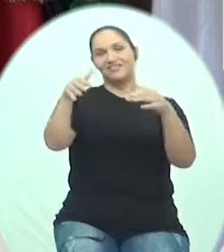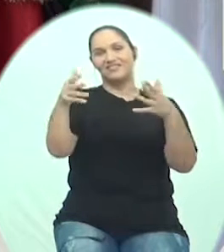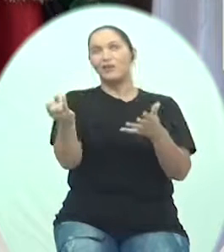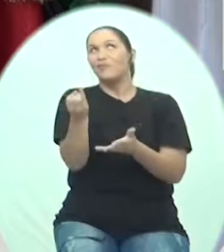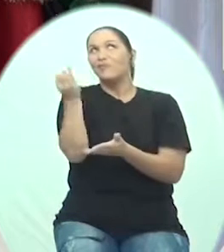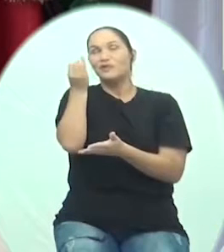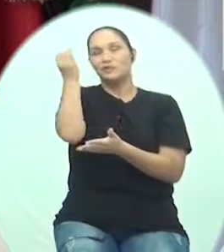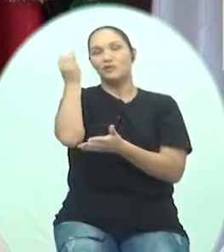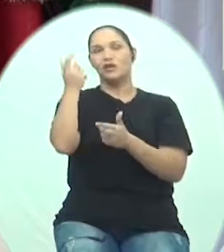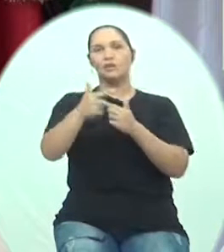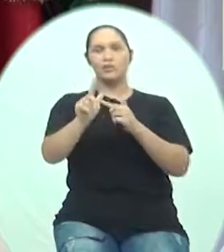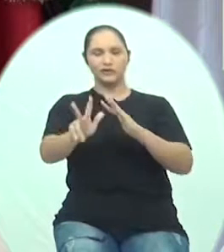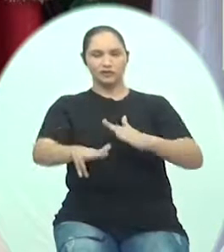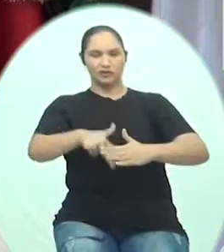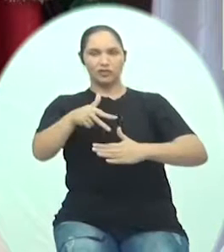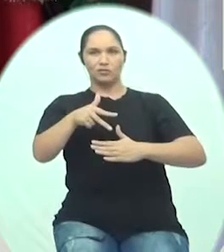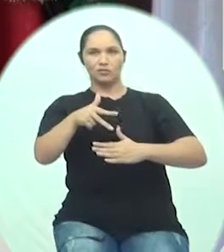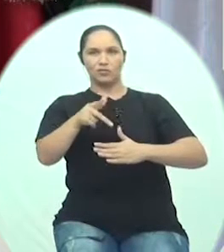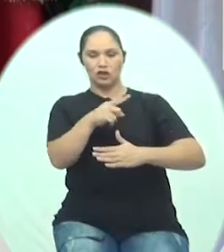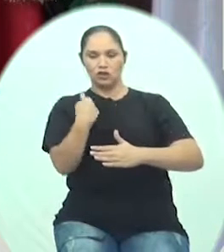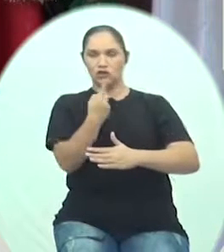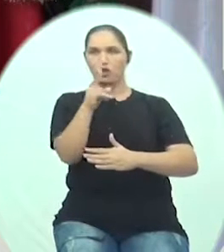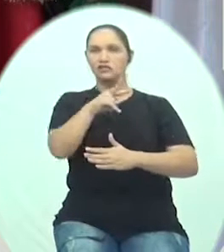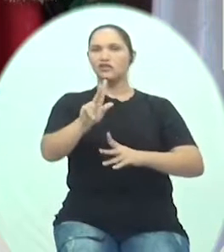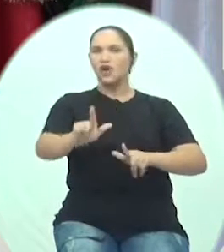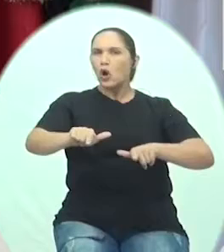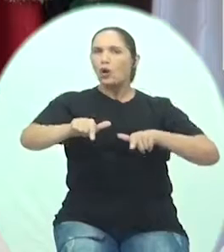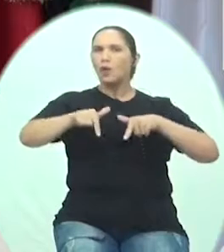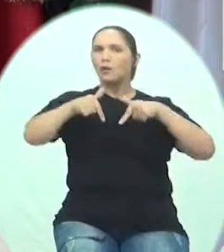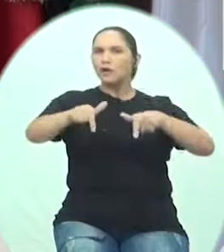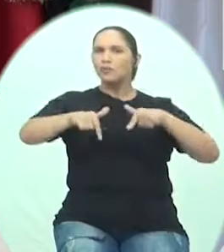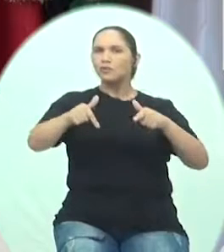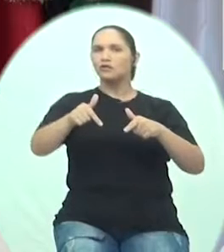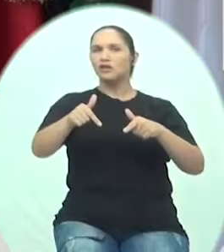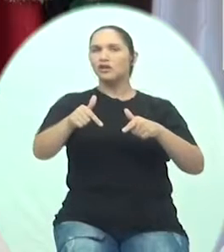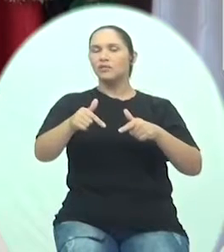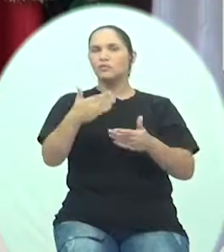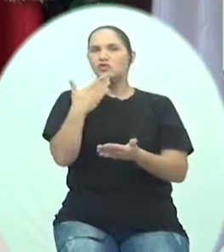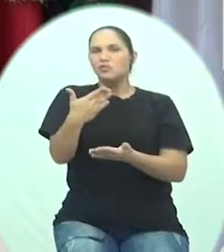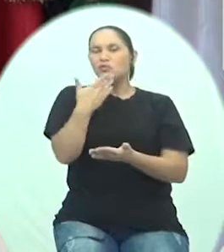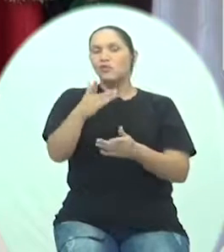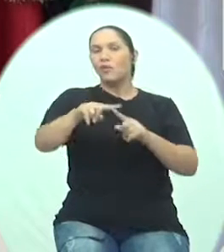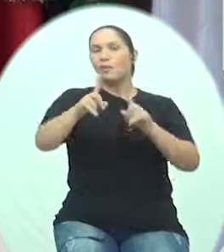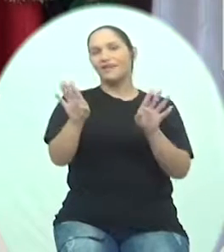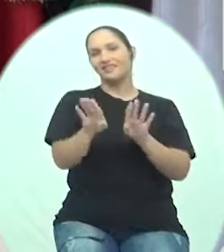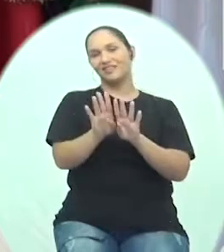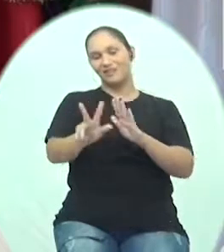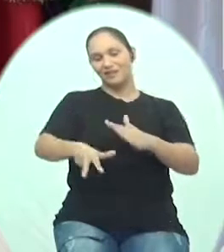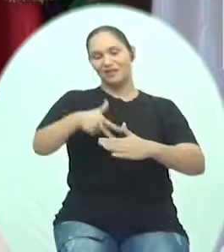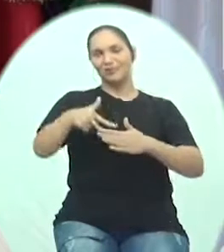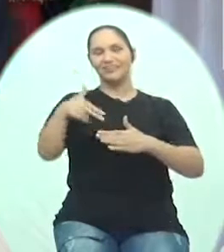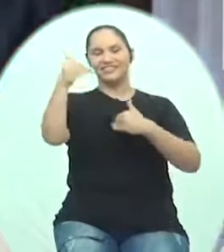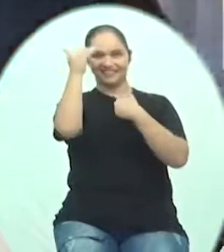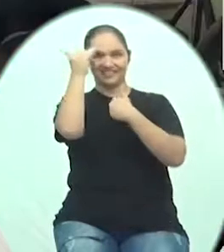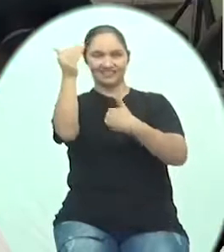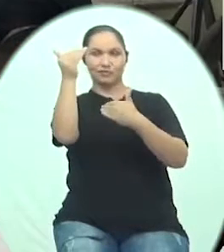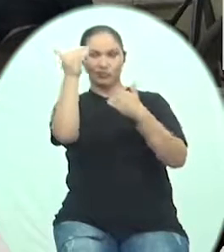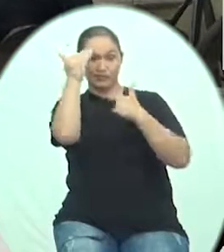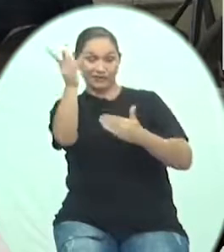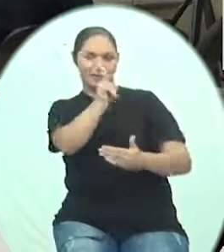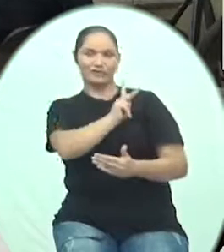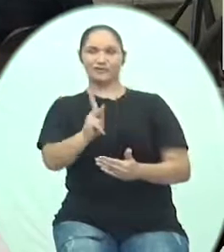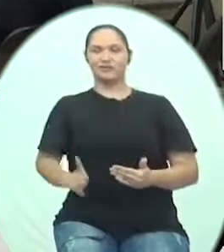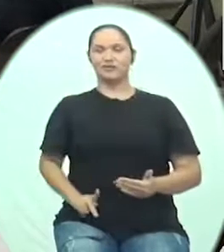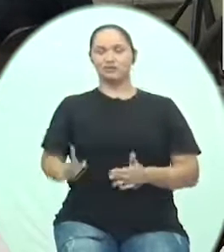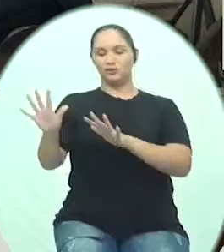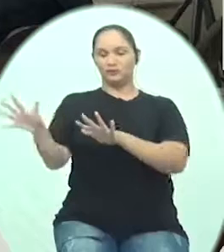aqui Sobe aqui para cobrar mas também tem que subir para agradecer e parabenizar pelo trabalho que foi feito obrigado senhor presidente